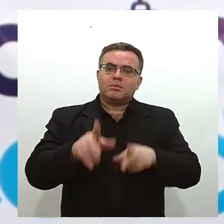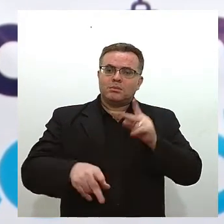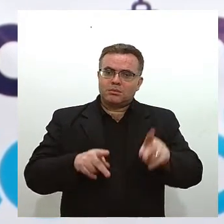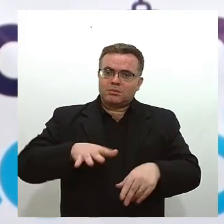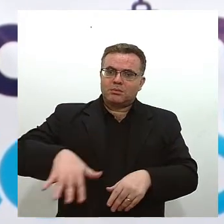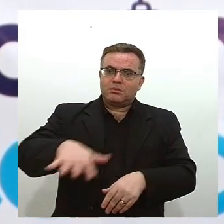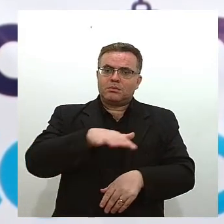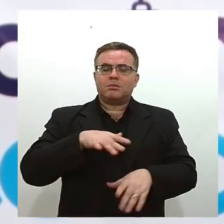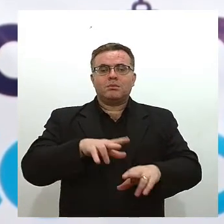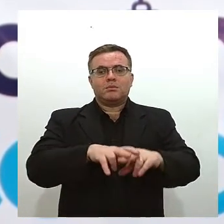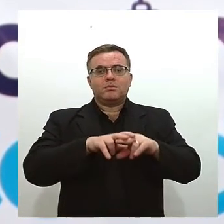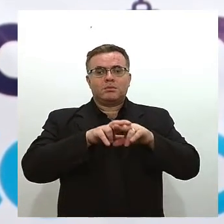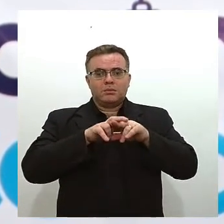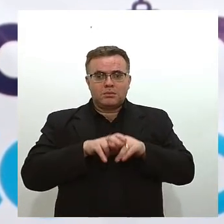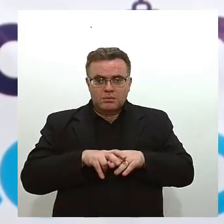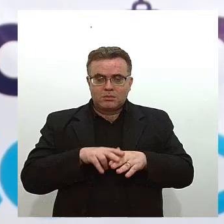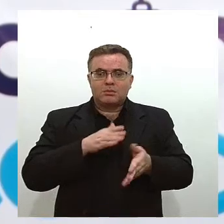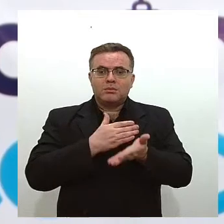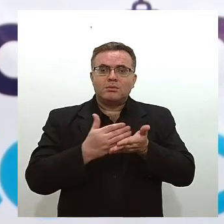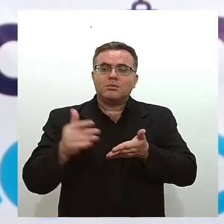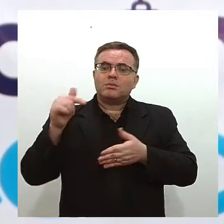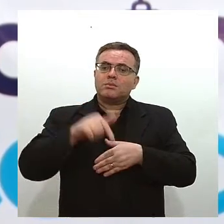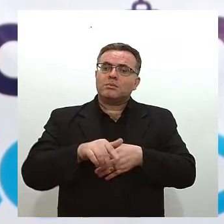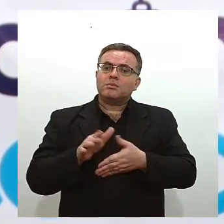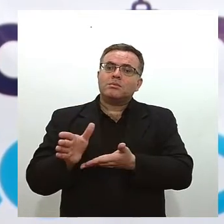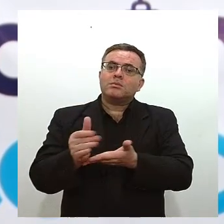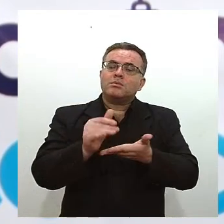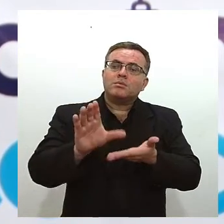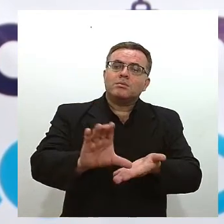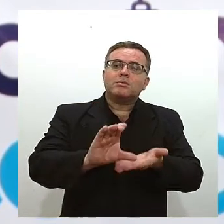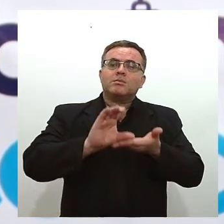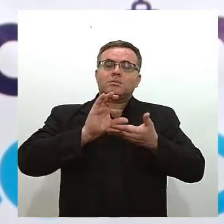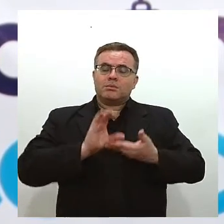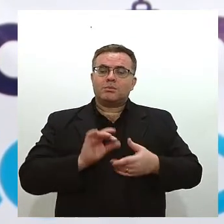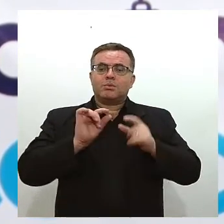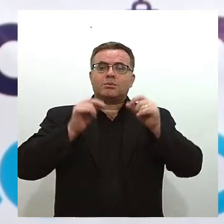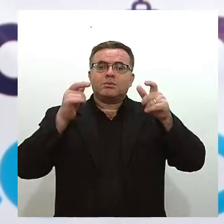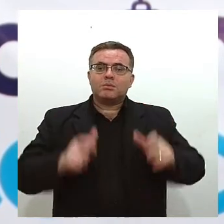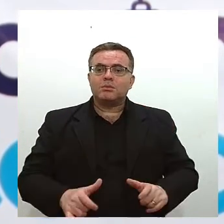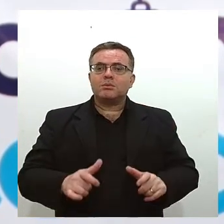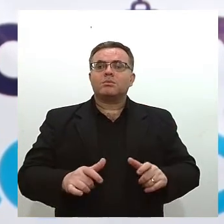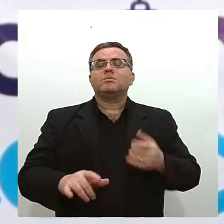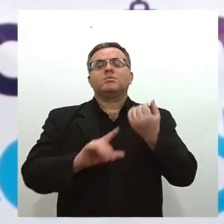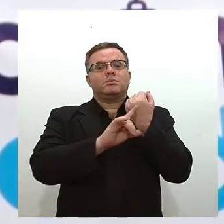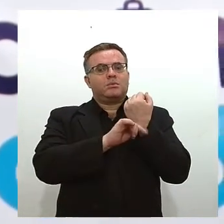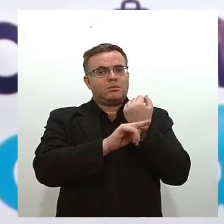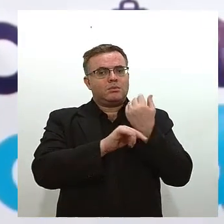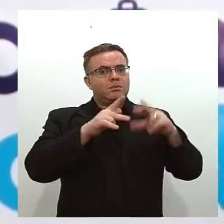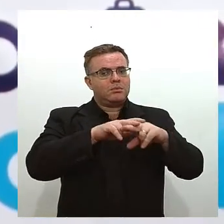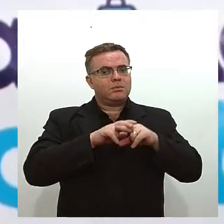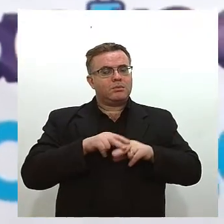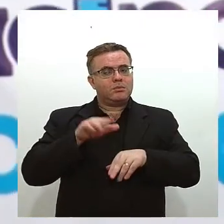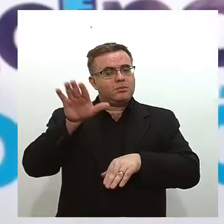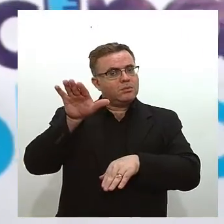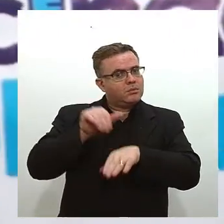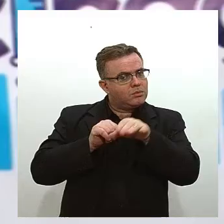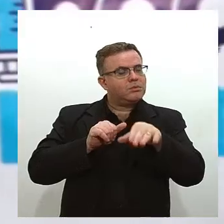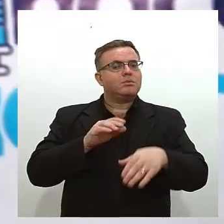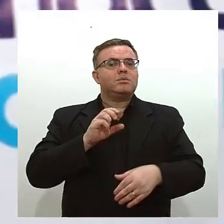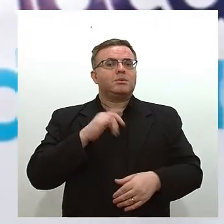dessa semana, o ponto de coleta se concentra aqui no Parque da Sementeira e a gente veio conversar com Simone